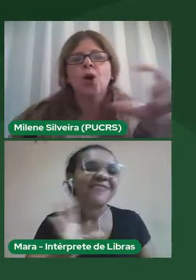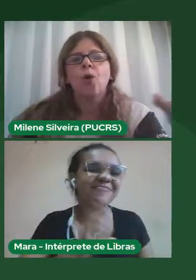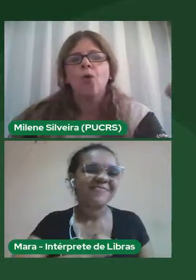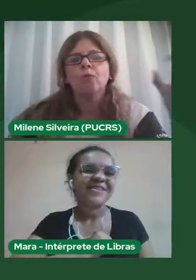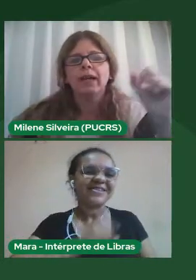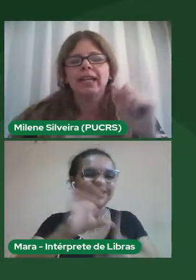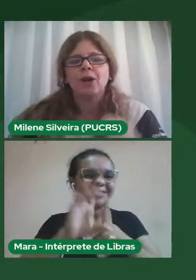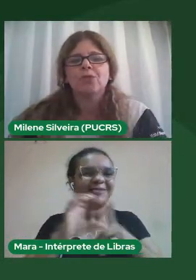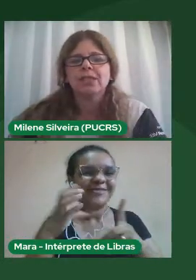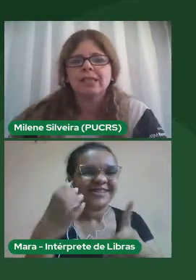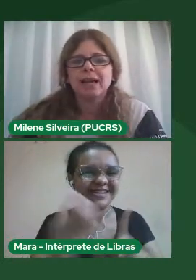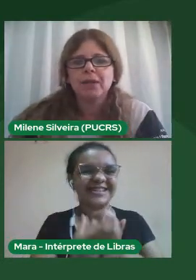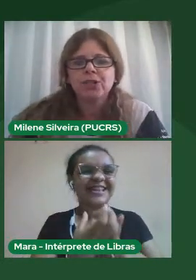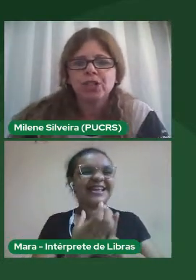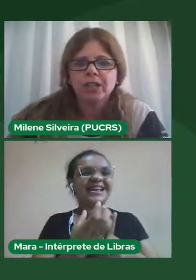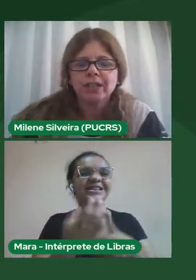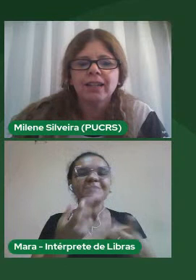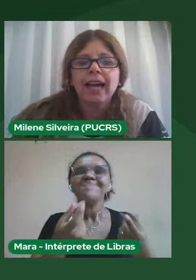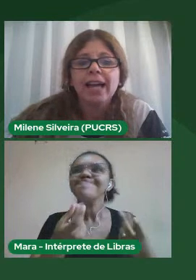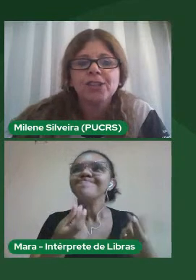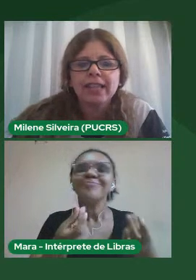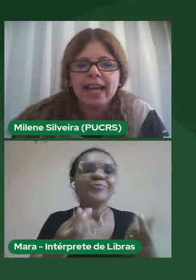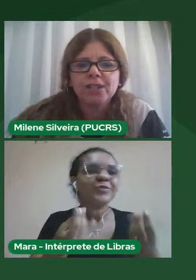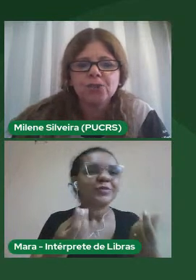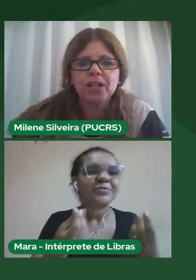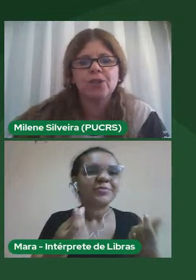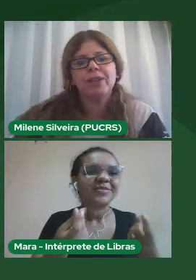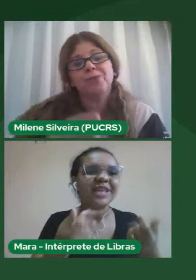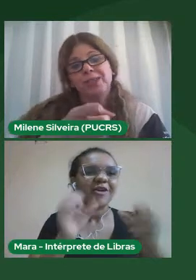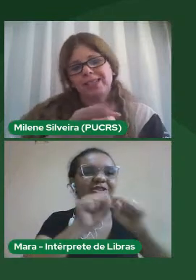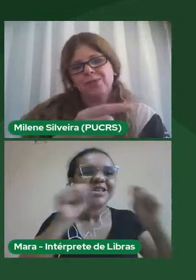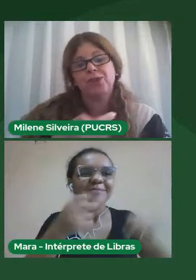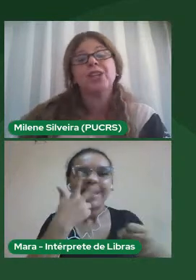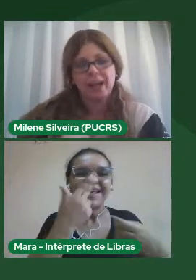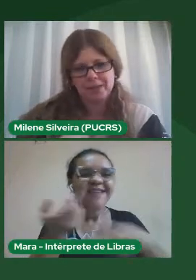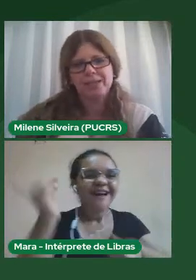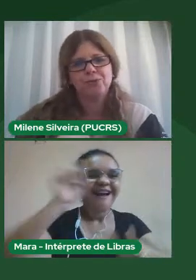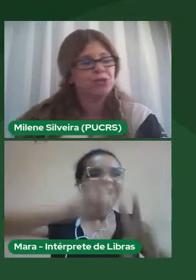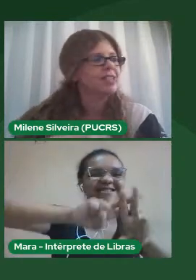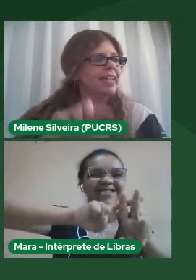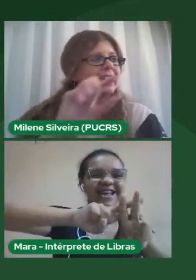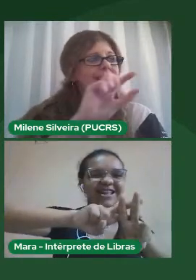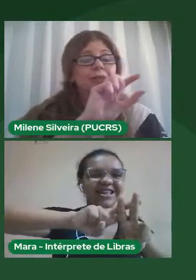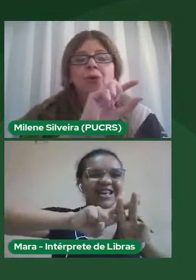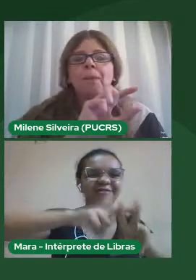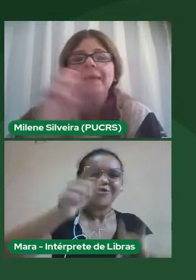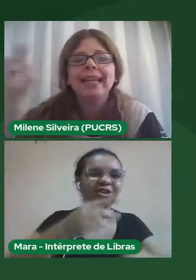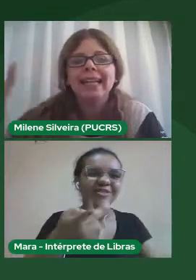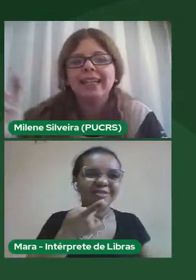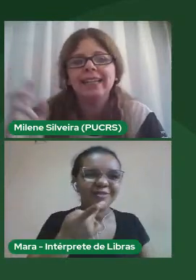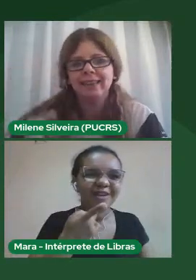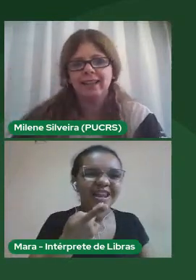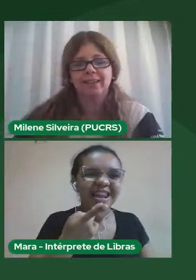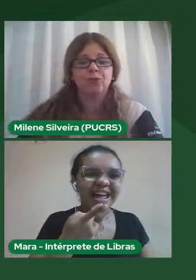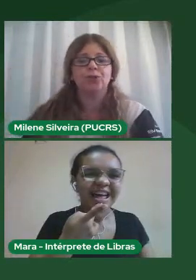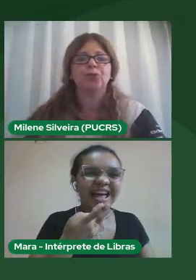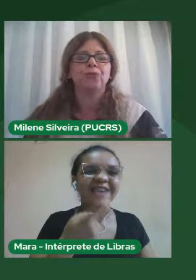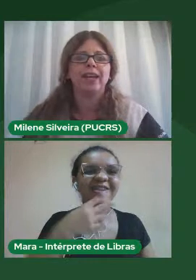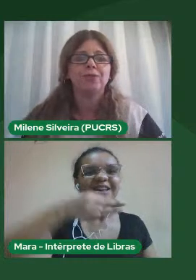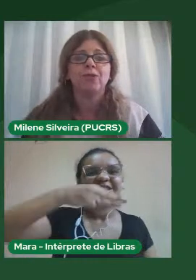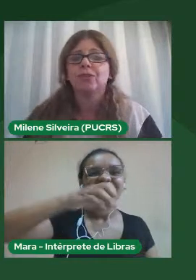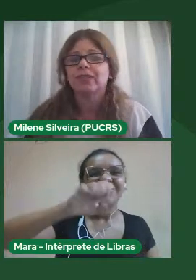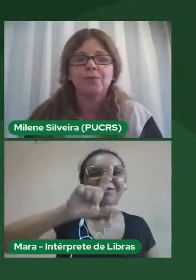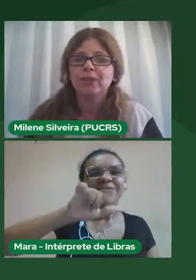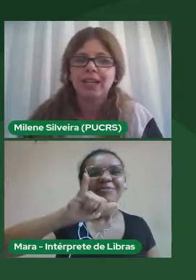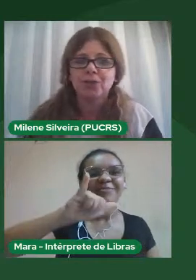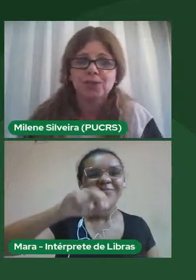faz um sistema de hashtags durante o evento, vocês não vão enxergar, mas esse eu vou dizer que está escrito Milene Linda. Quando tu